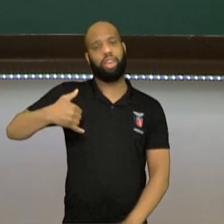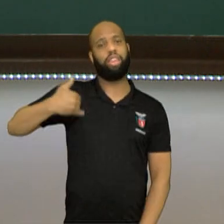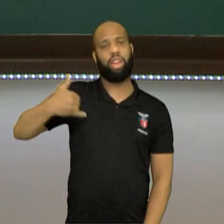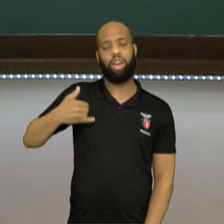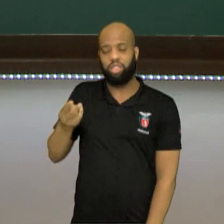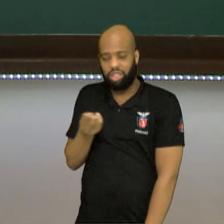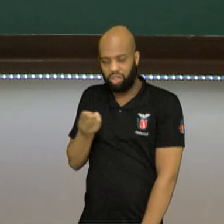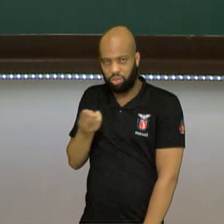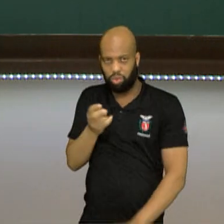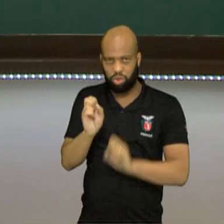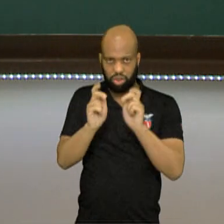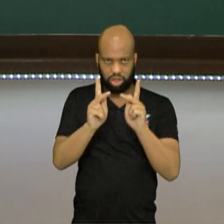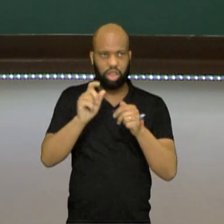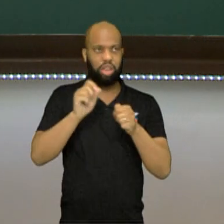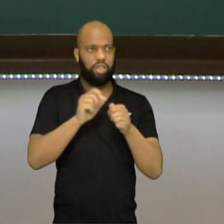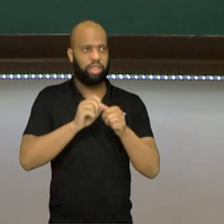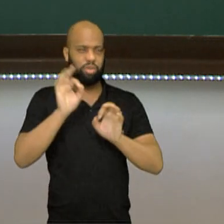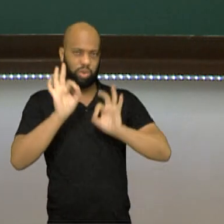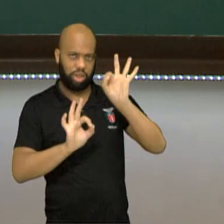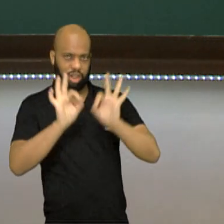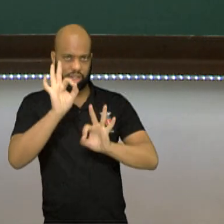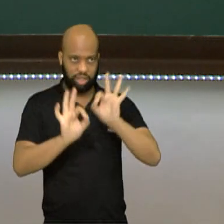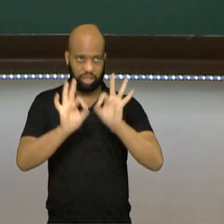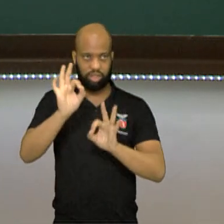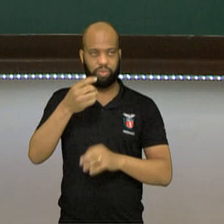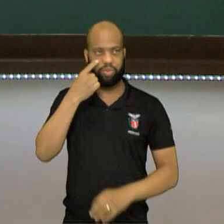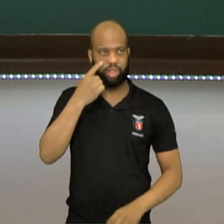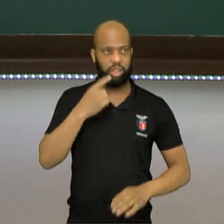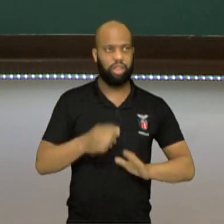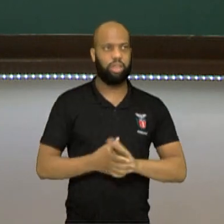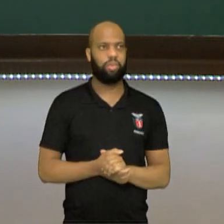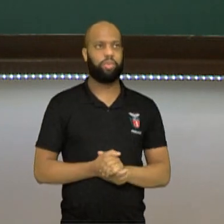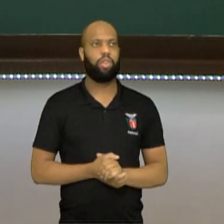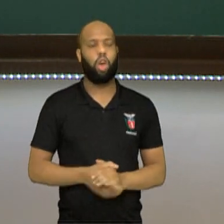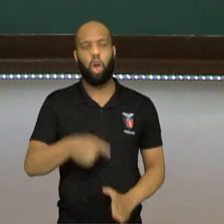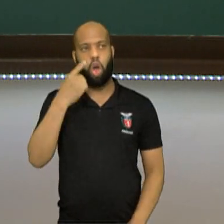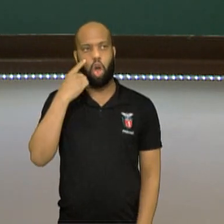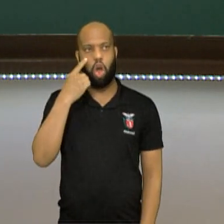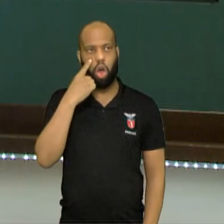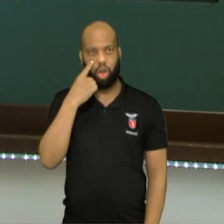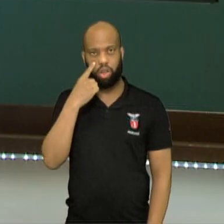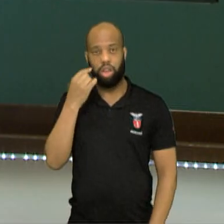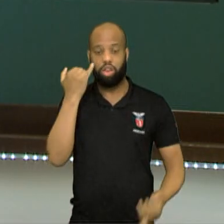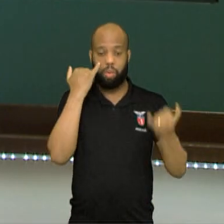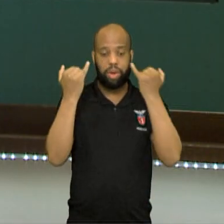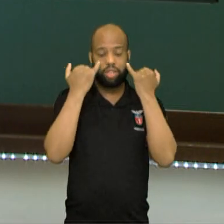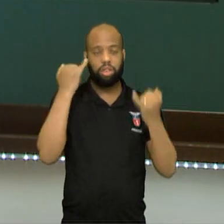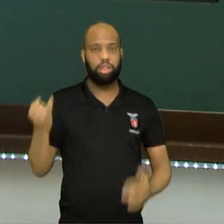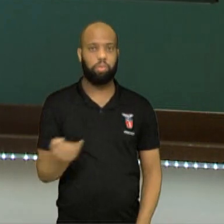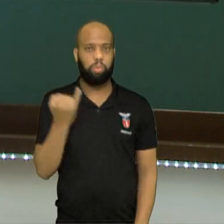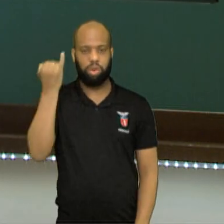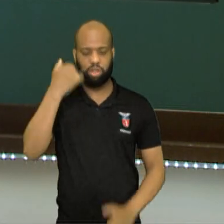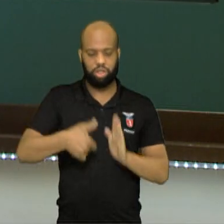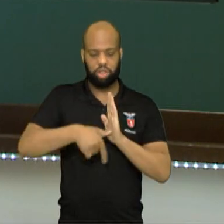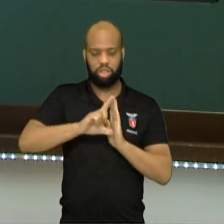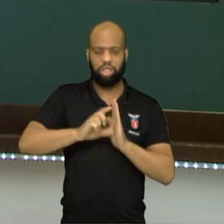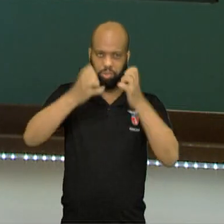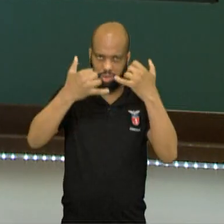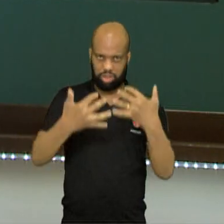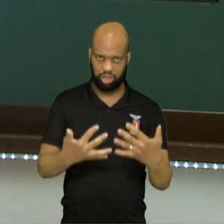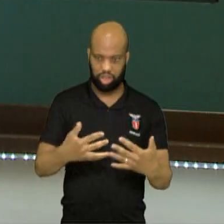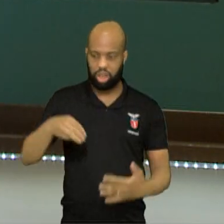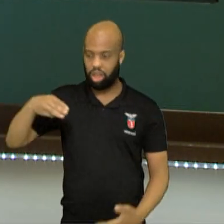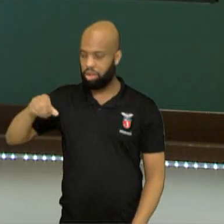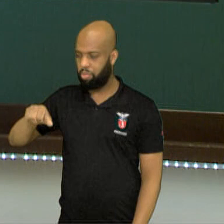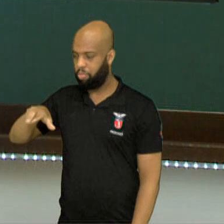calculando, tá? Vamos fazer a montagem, então, da equação. As duas informações importantes que a prof falou. Primeiro,